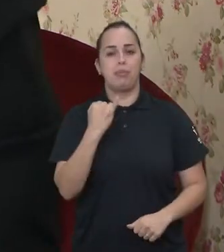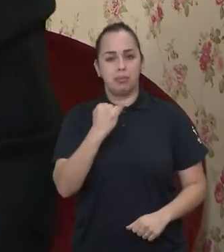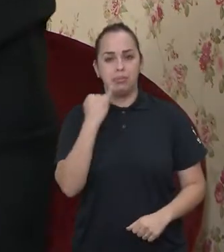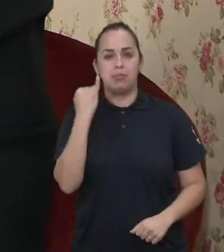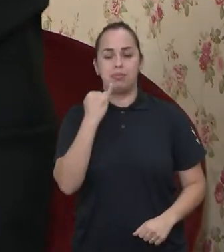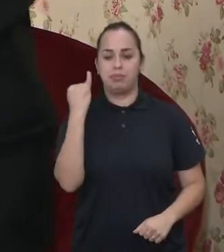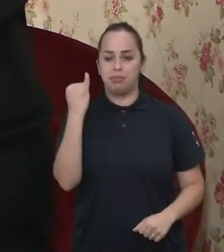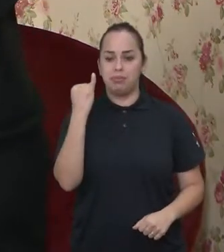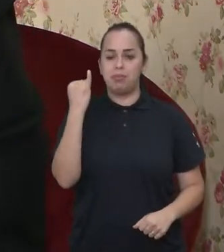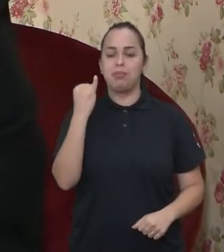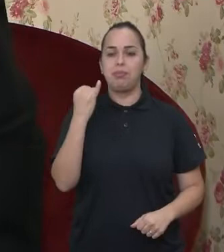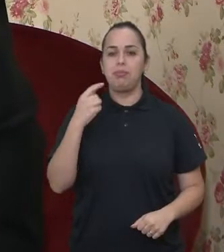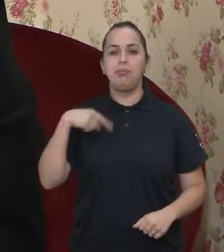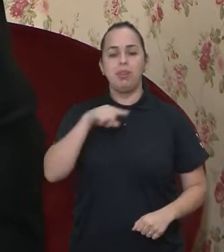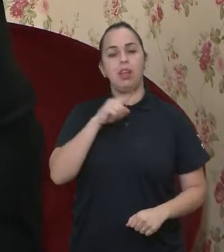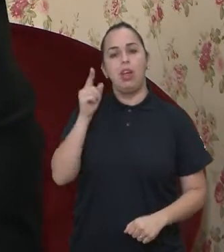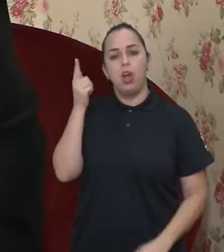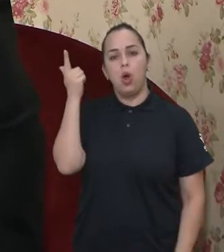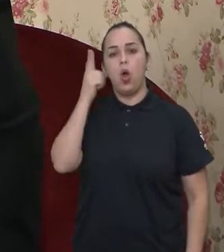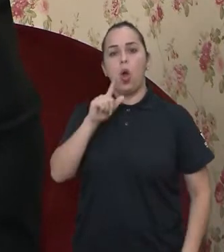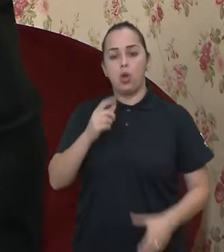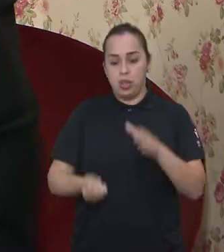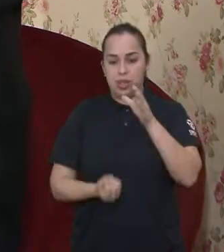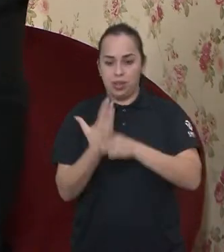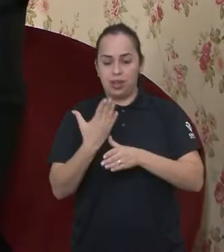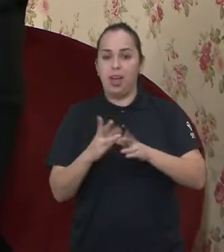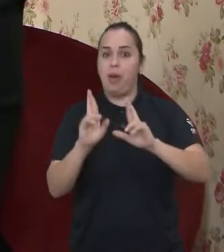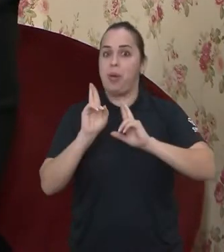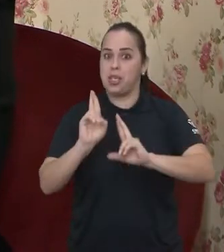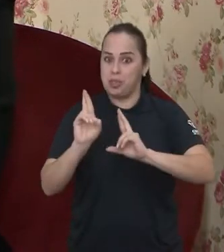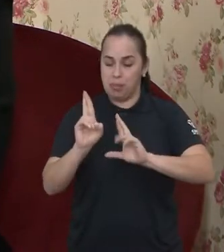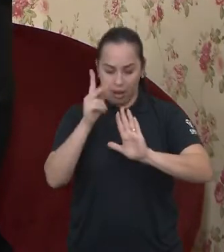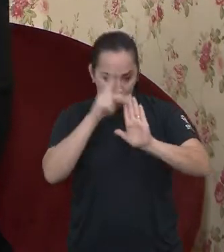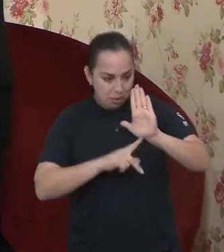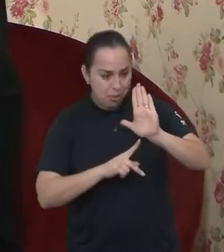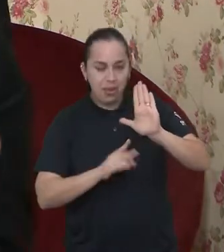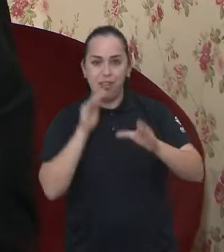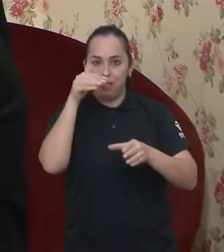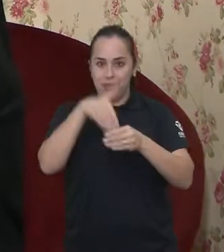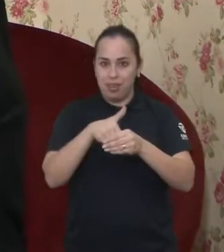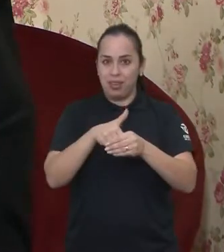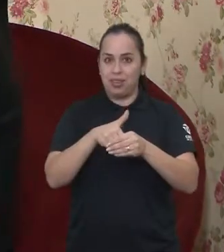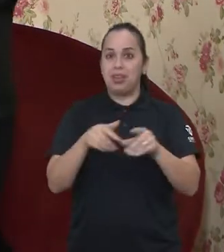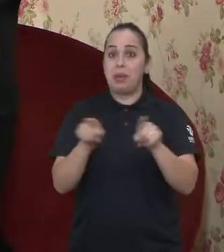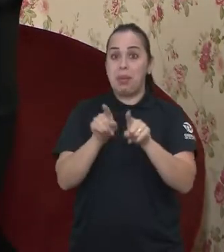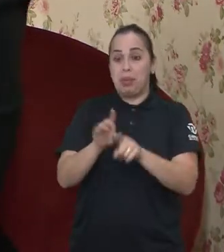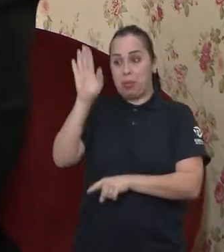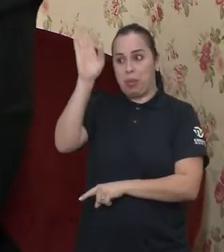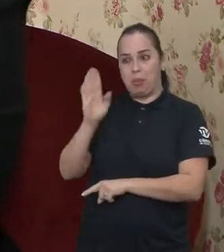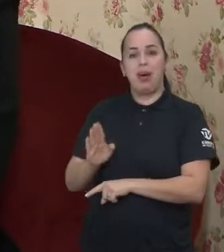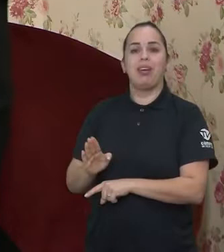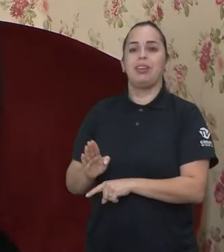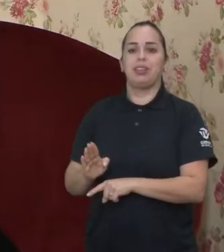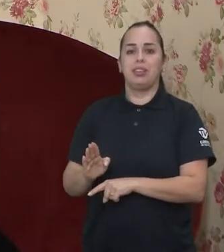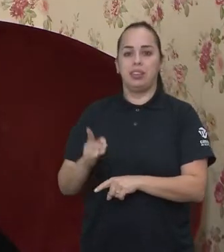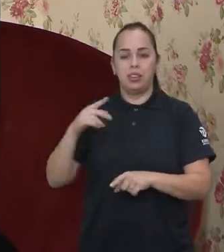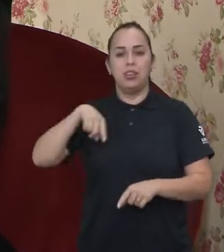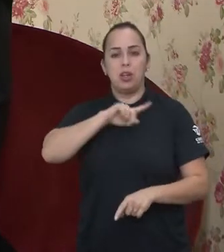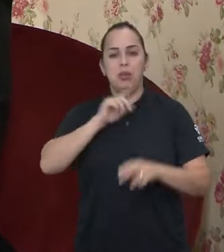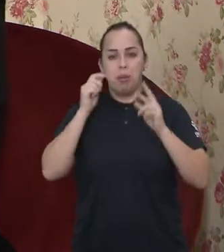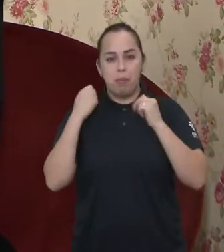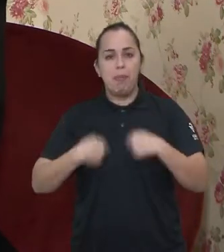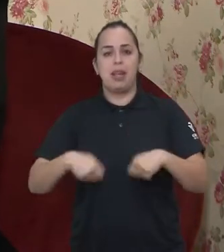realidade então é fundamental né que a gente consiga implementar eu espero que esse projeto seja implementado no Brasil